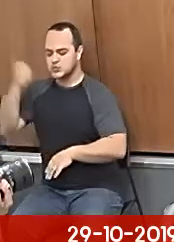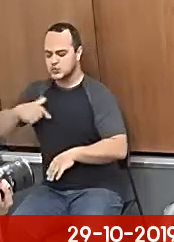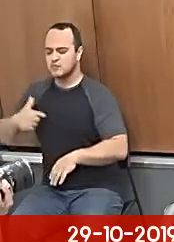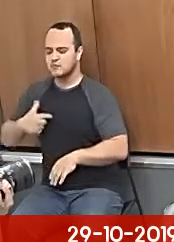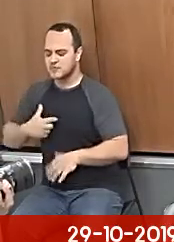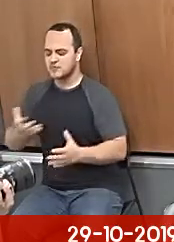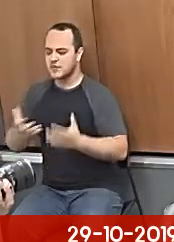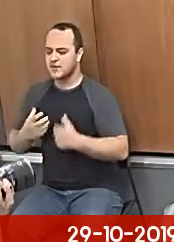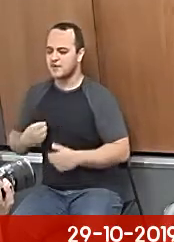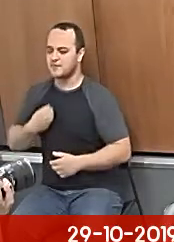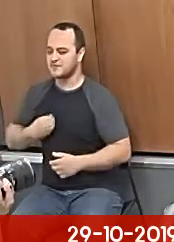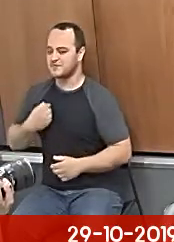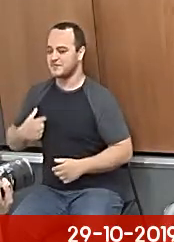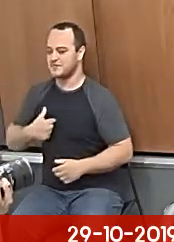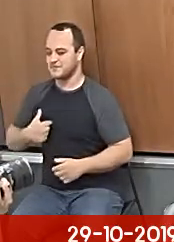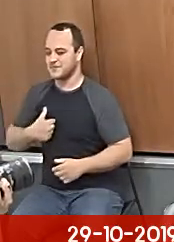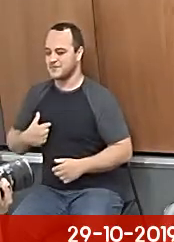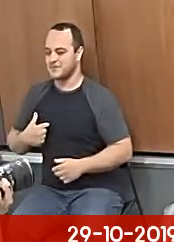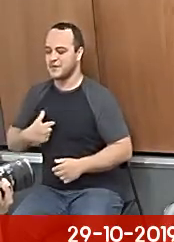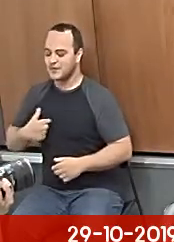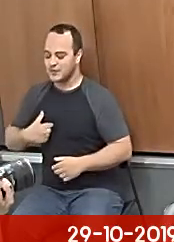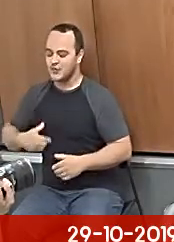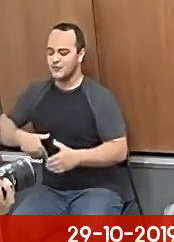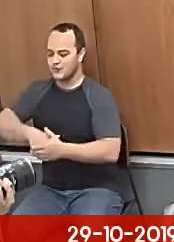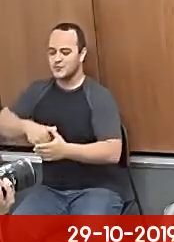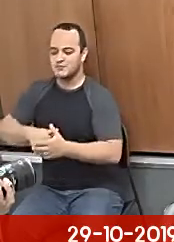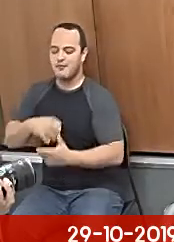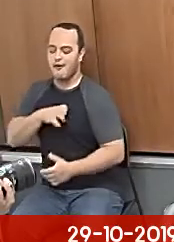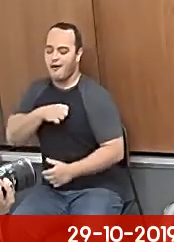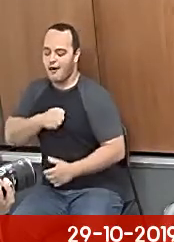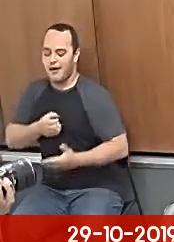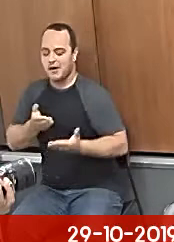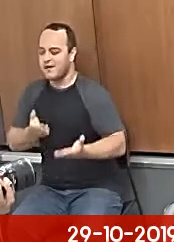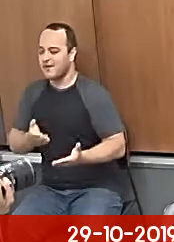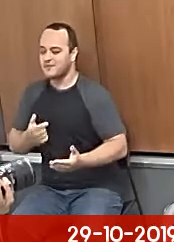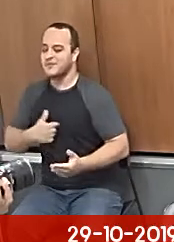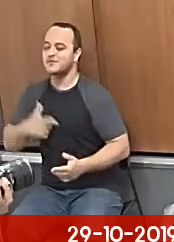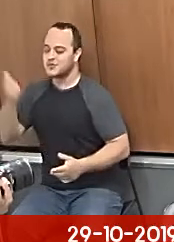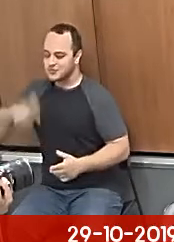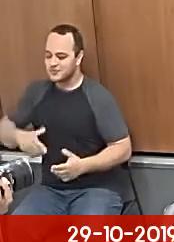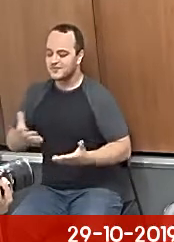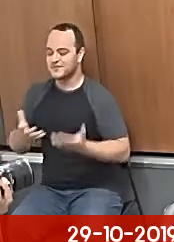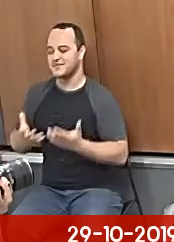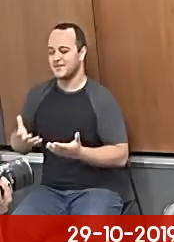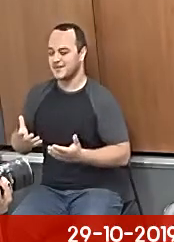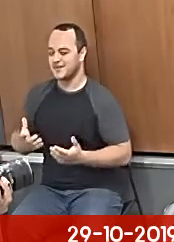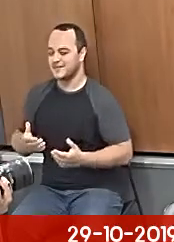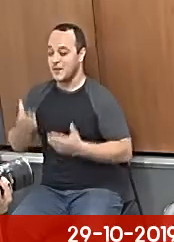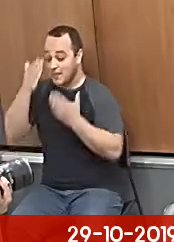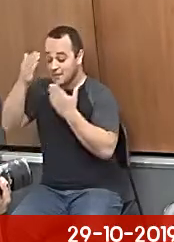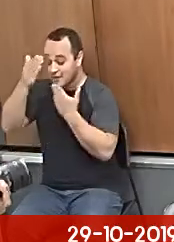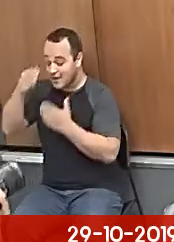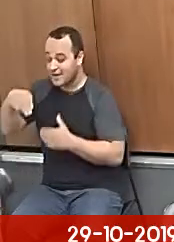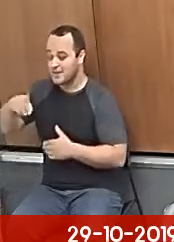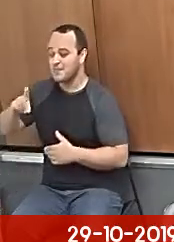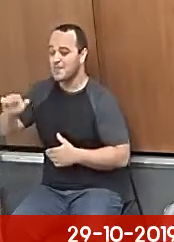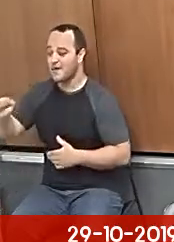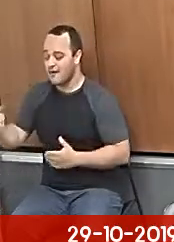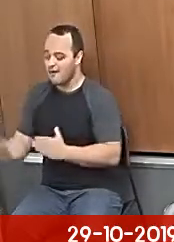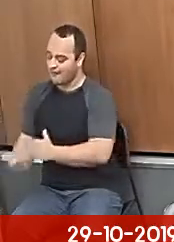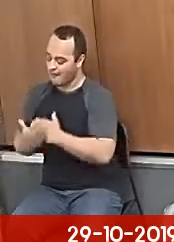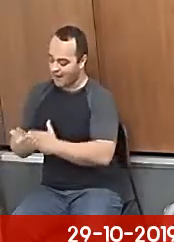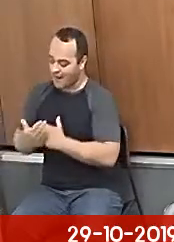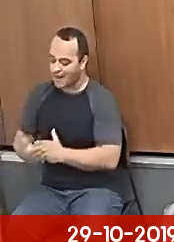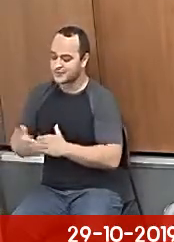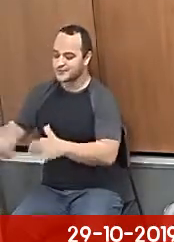nisso, agradecer a MDA pelo apoio e agradecer a todos pela oportunidade. Obrigado. Tamo junto.